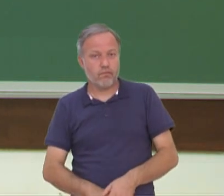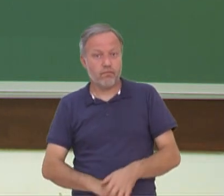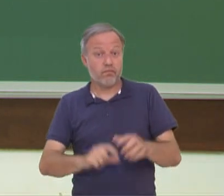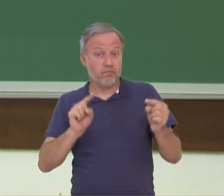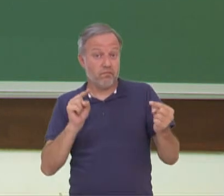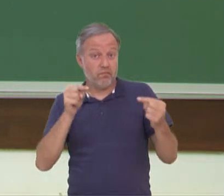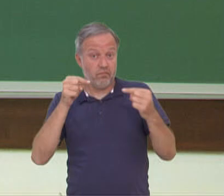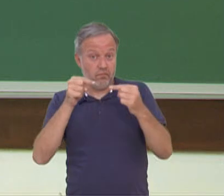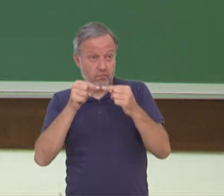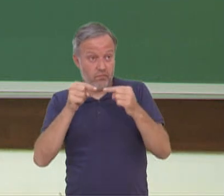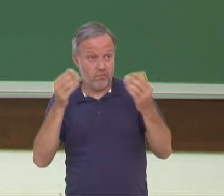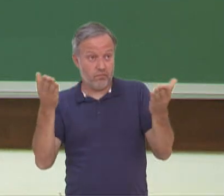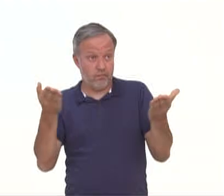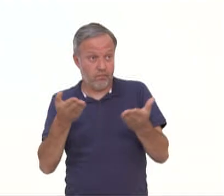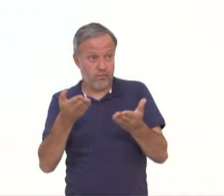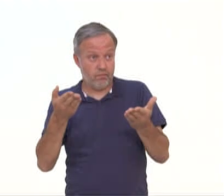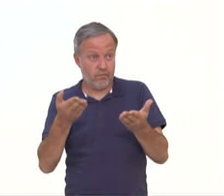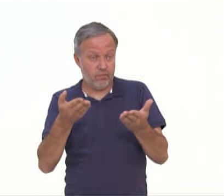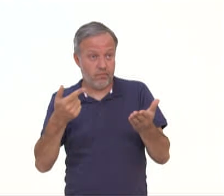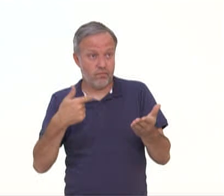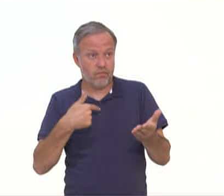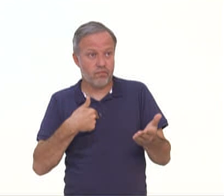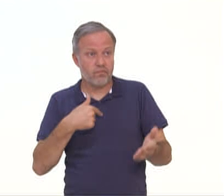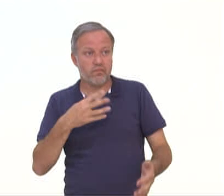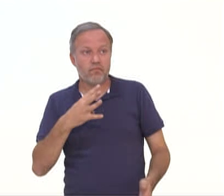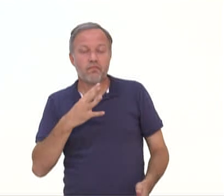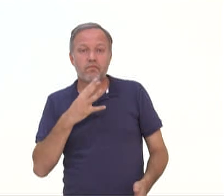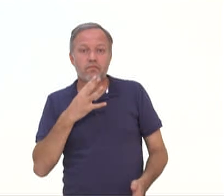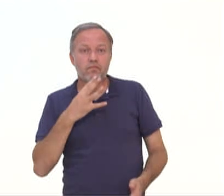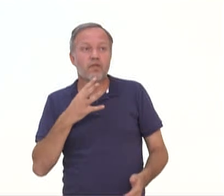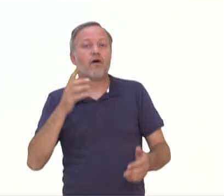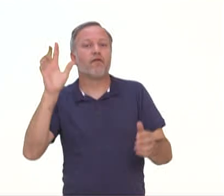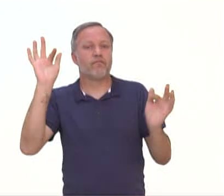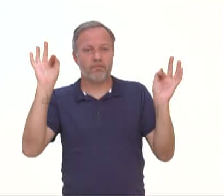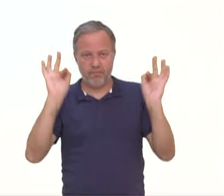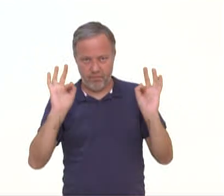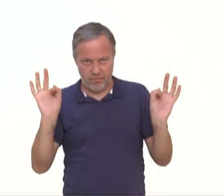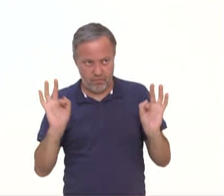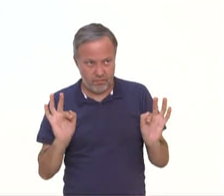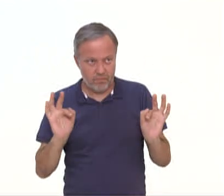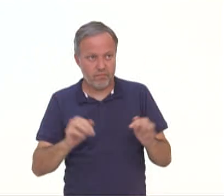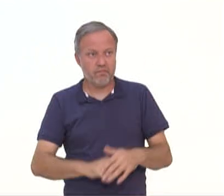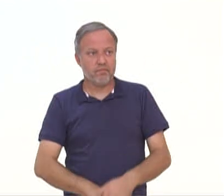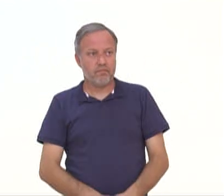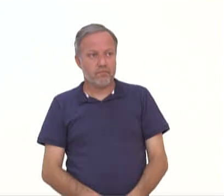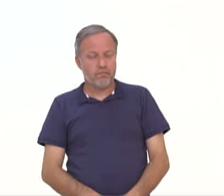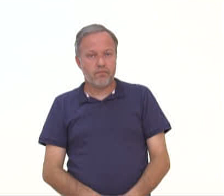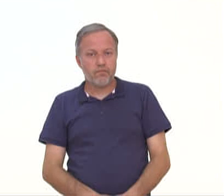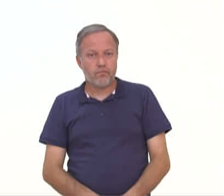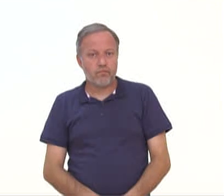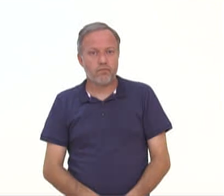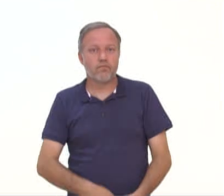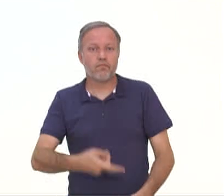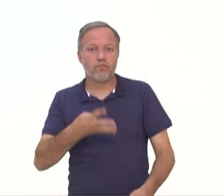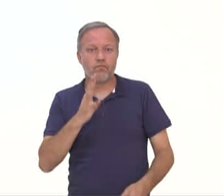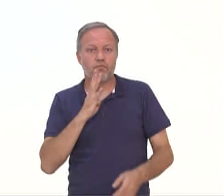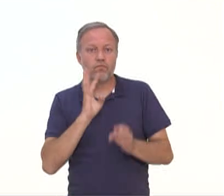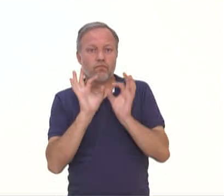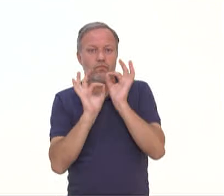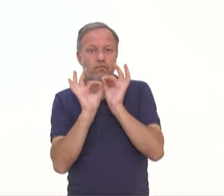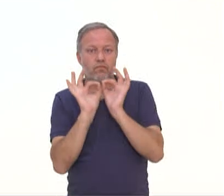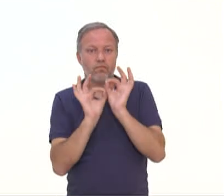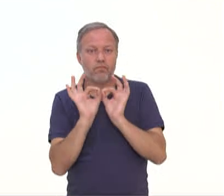Objetivos da nossa aula. Principal de todos, ser feliz. Combinado? Próximo, conhecer a